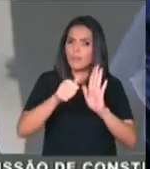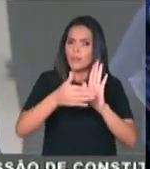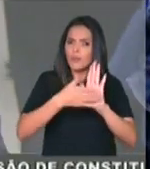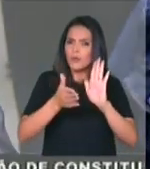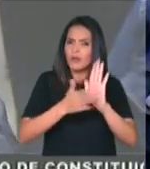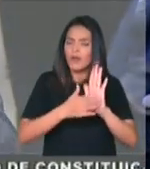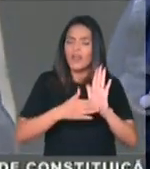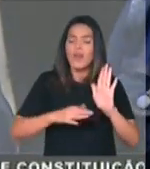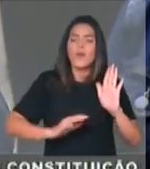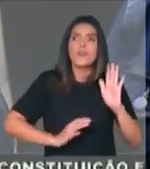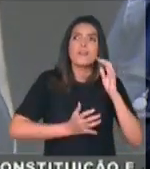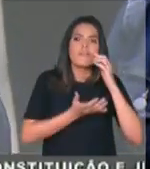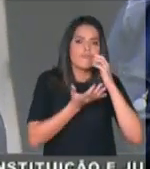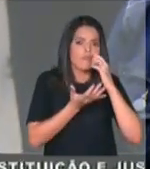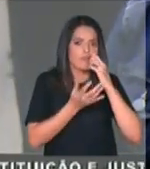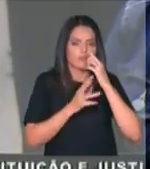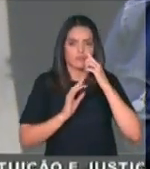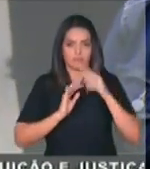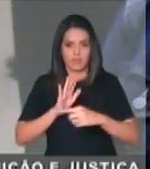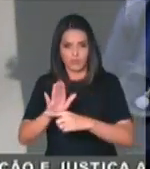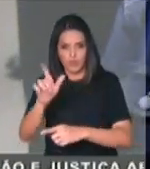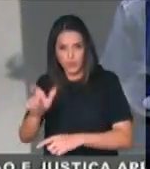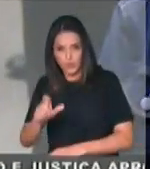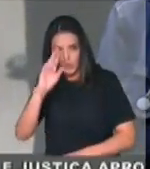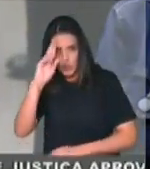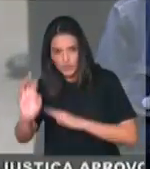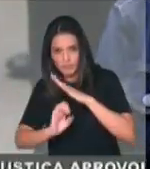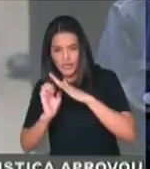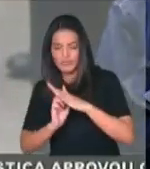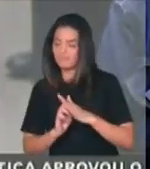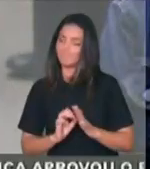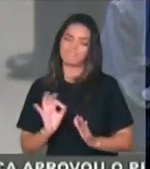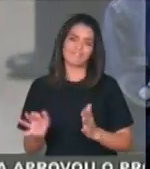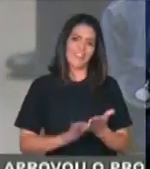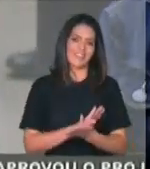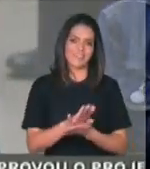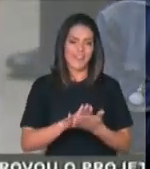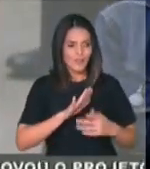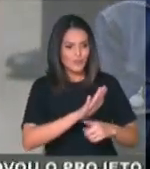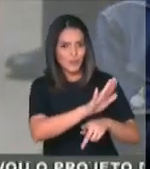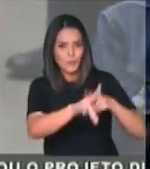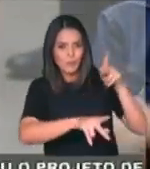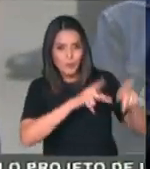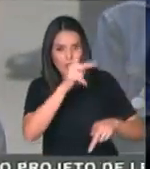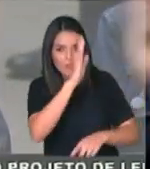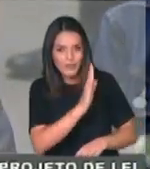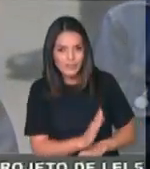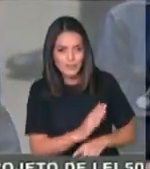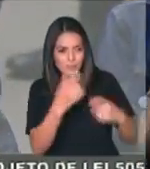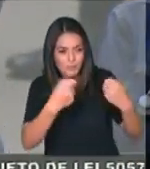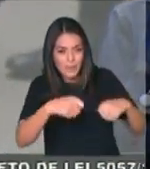como aquela, que não ajudou o empresário, não ajudou o Brasil e não ajudou os que mais precisam.